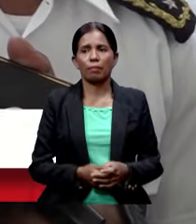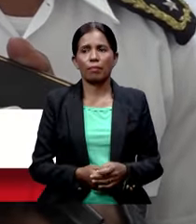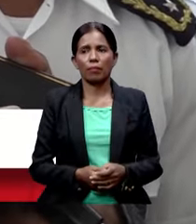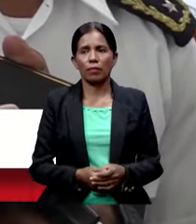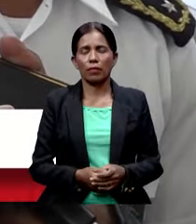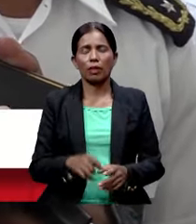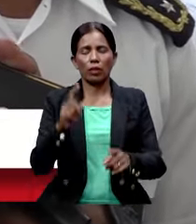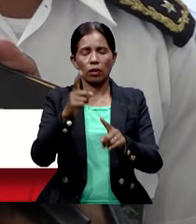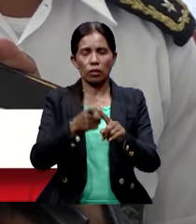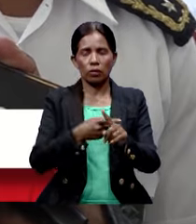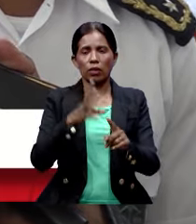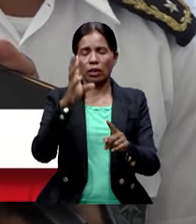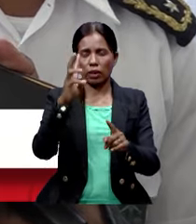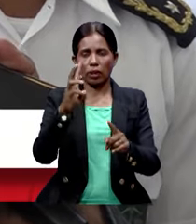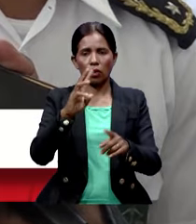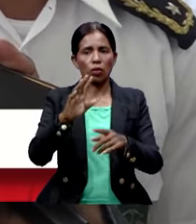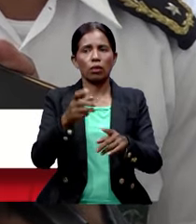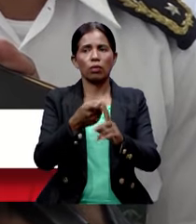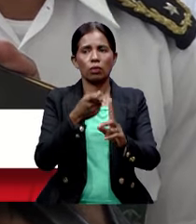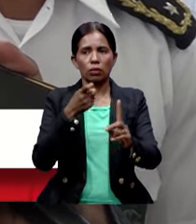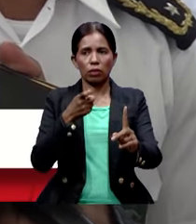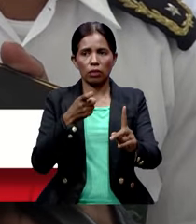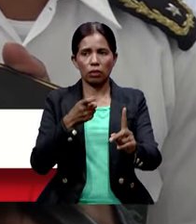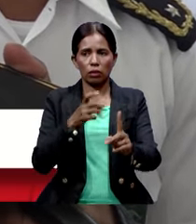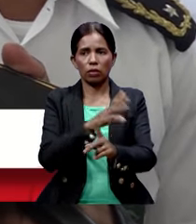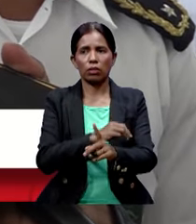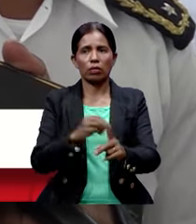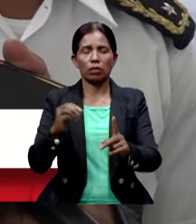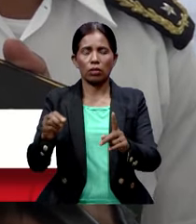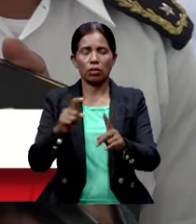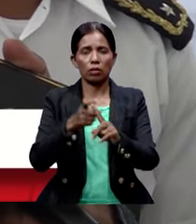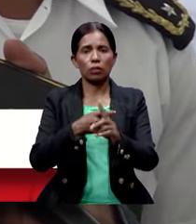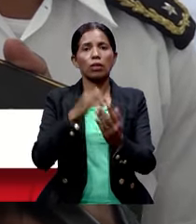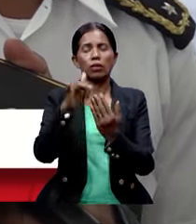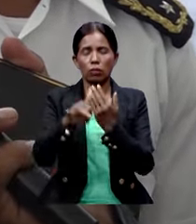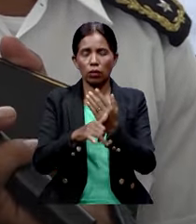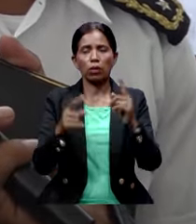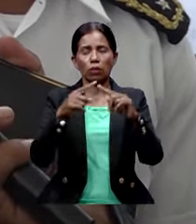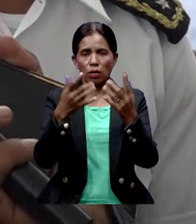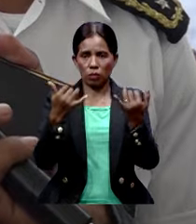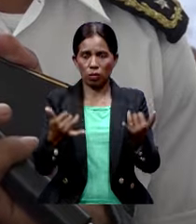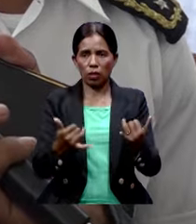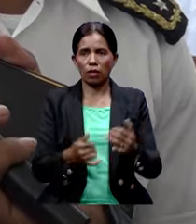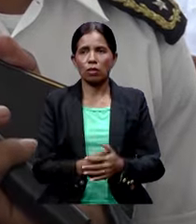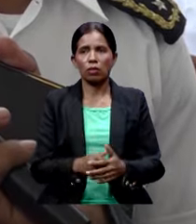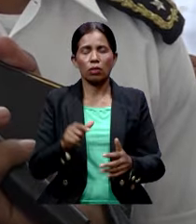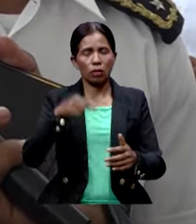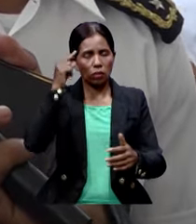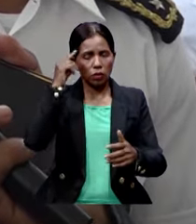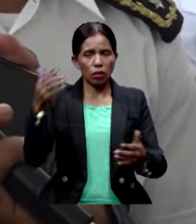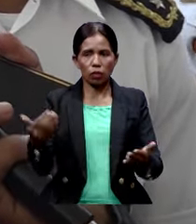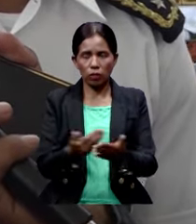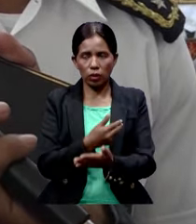e fulanênia lá antiona, mas eu se inauguração do governo em julho, estou agora para. O governo foi